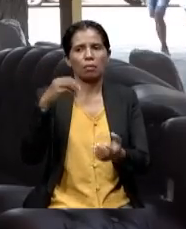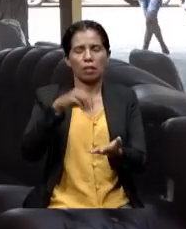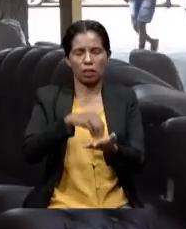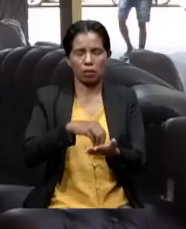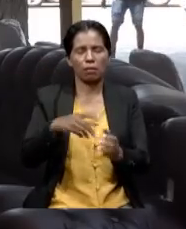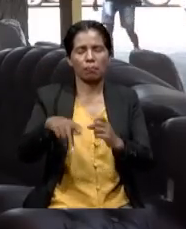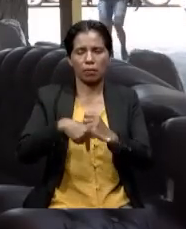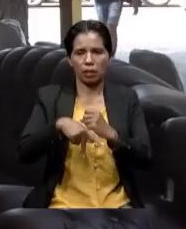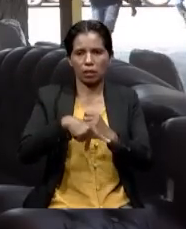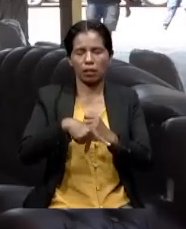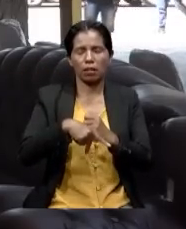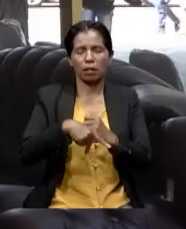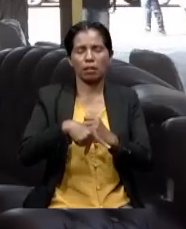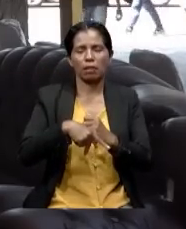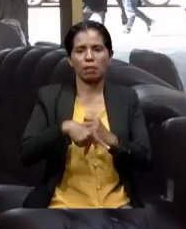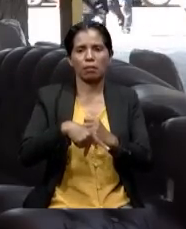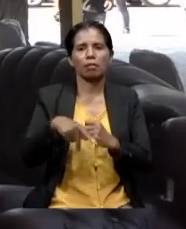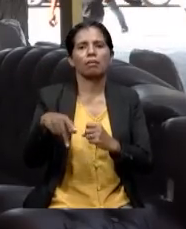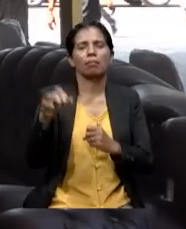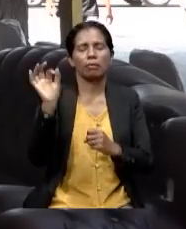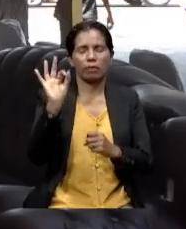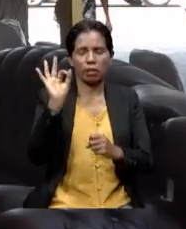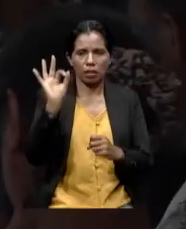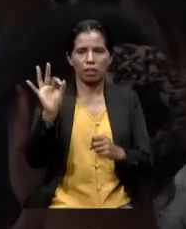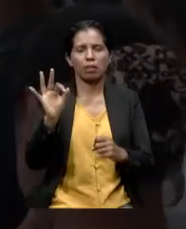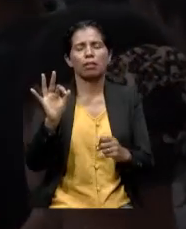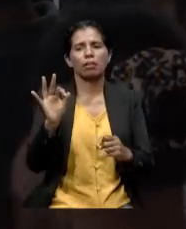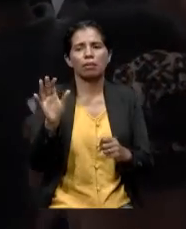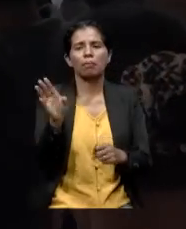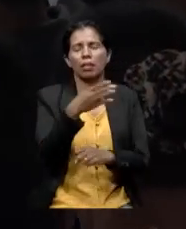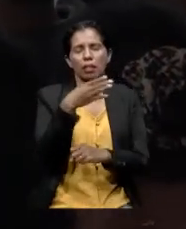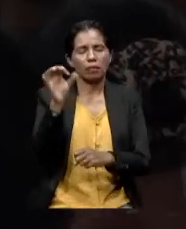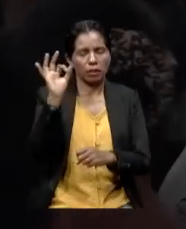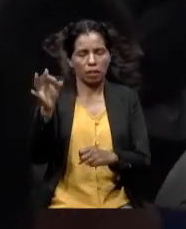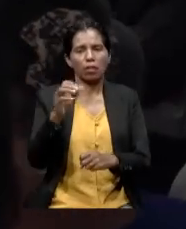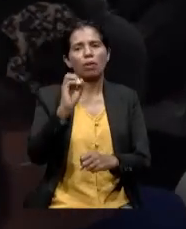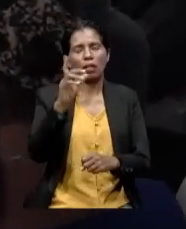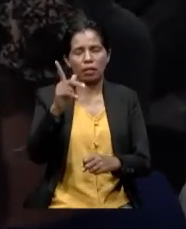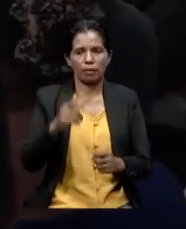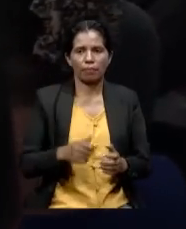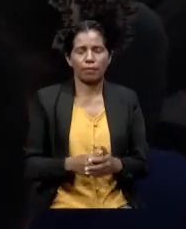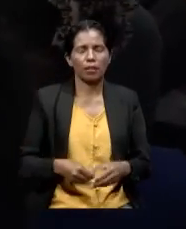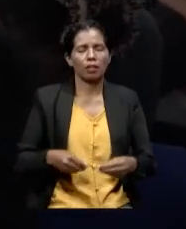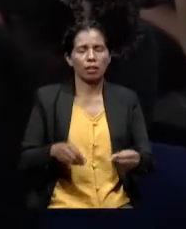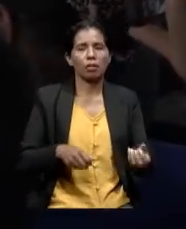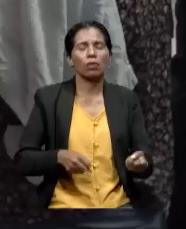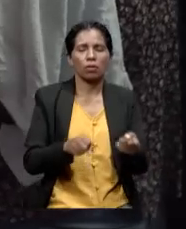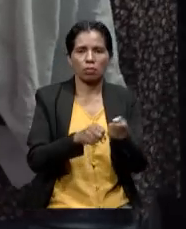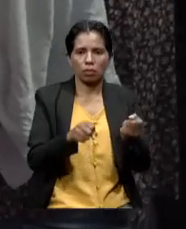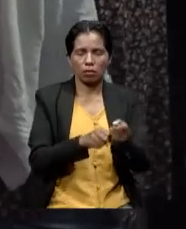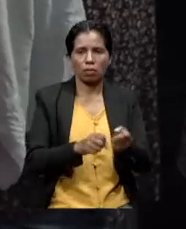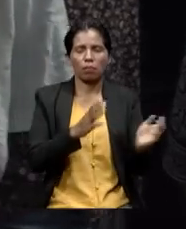fretilini de nia kaixão ton am lori nia ba koi. Mate bien Luis Lobato Mos foi contribuição para o processo